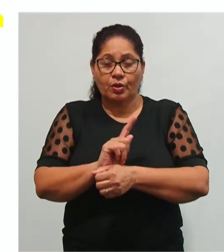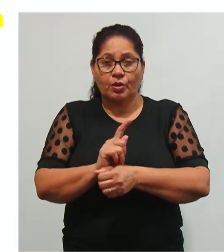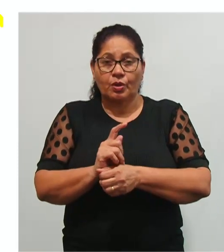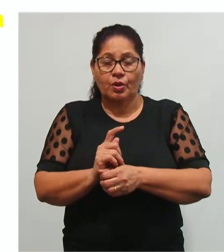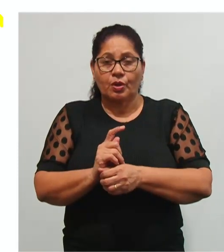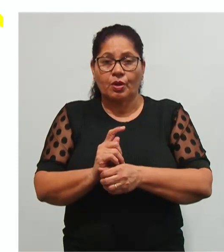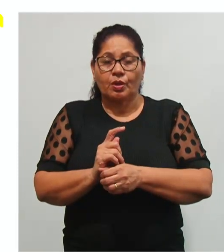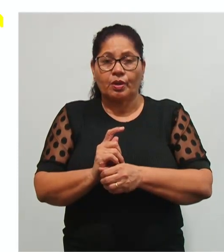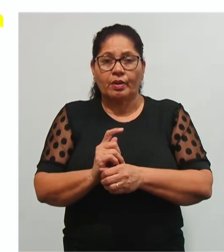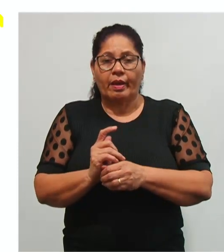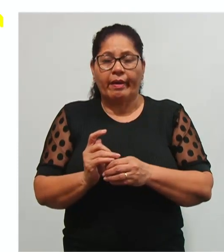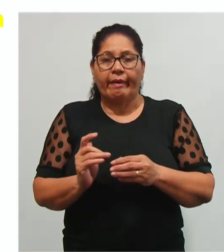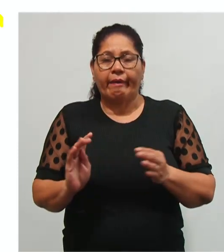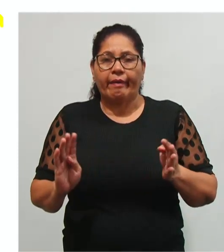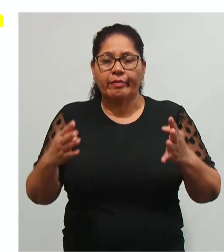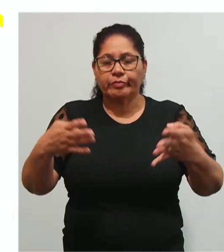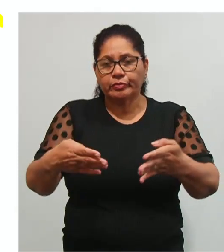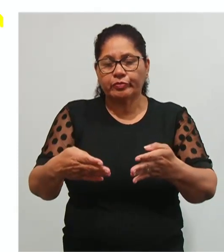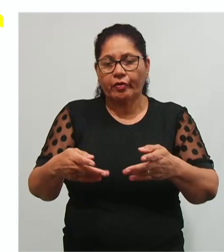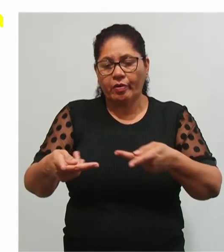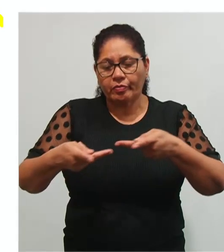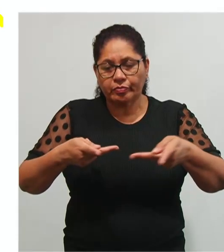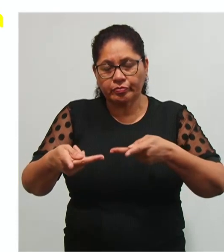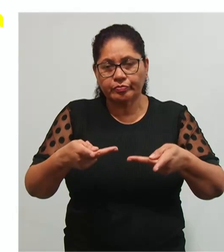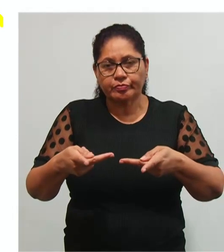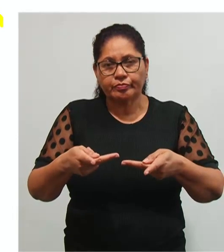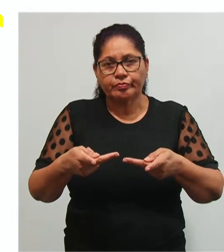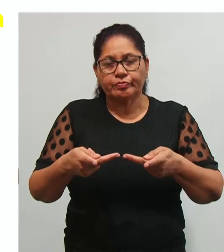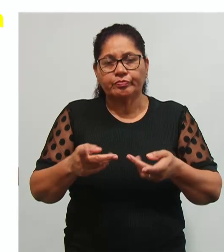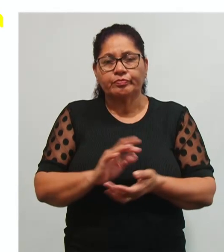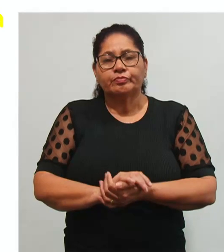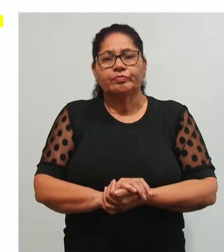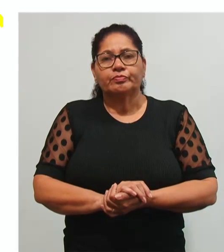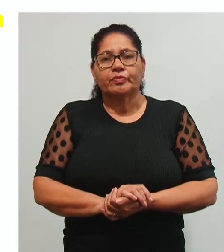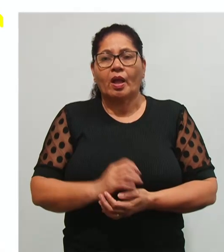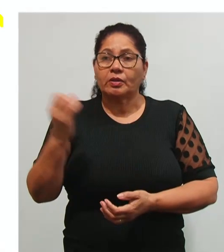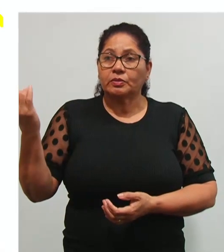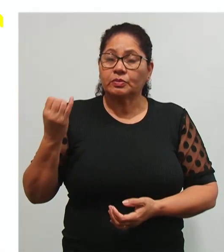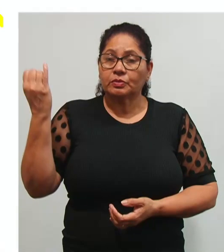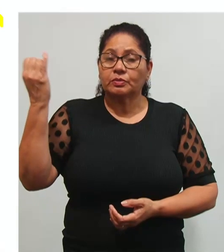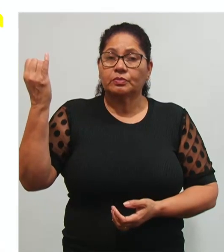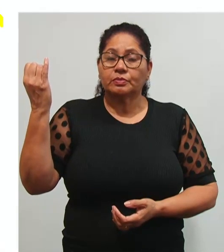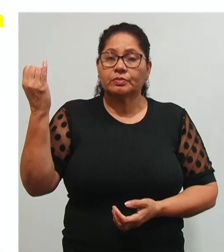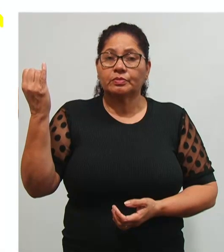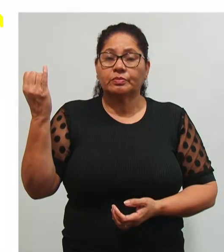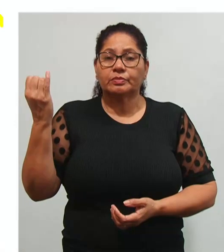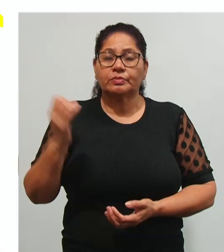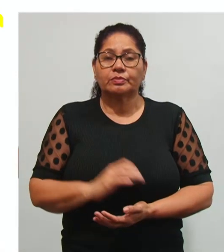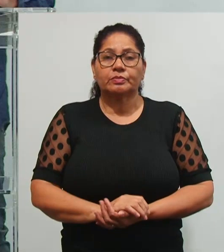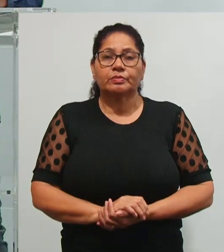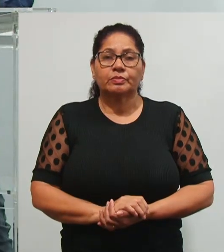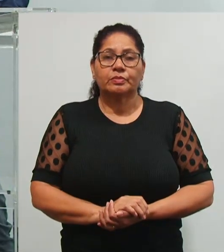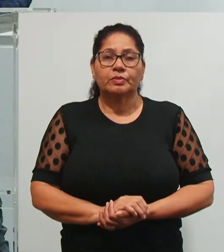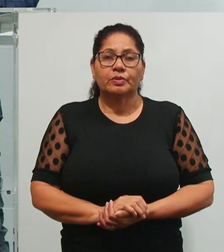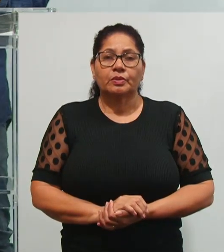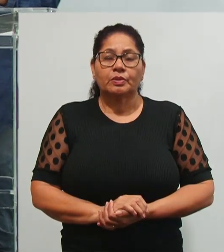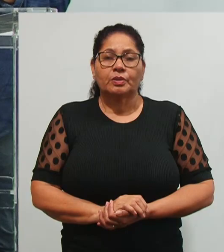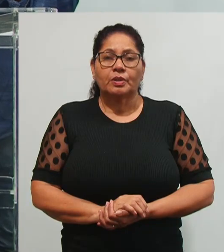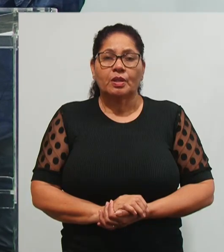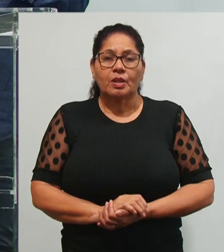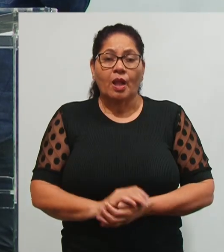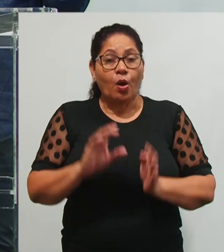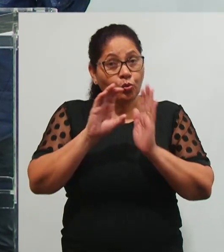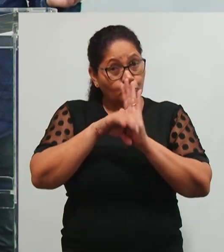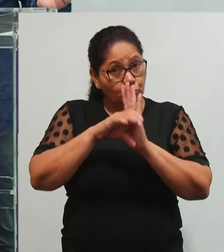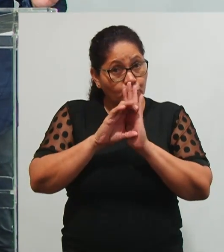de portfólio, gestão de programas e gestão de projetos. Outra coisa muito importante que nós vamos tentar definir, né,